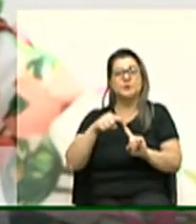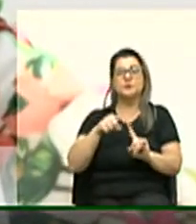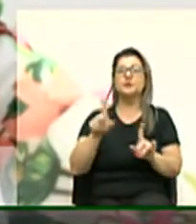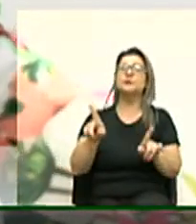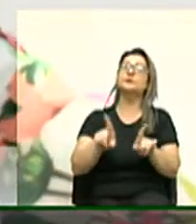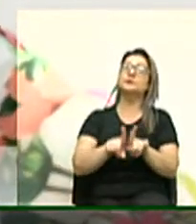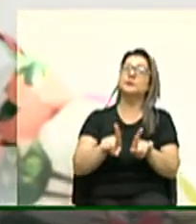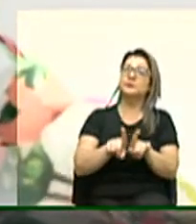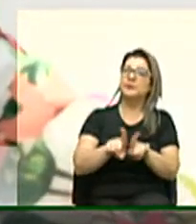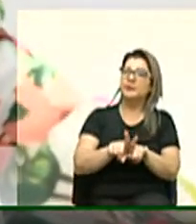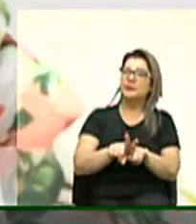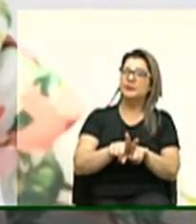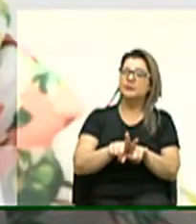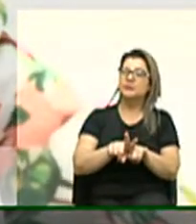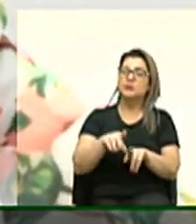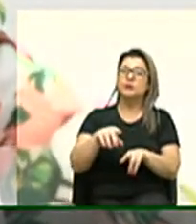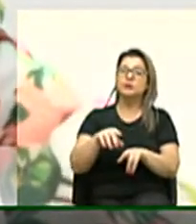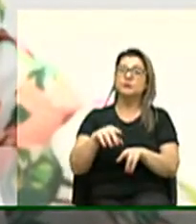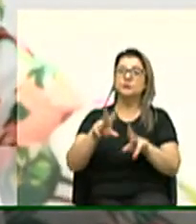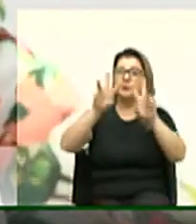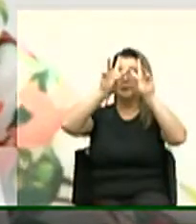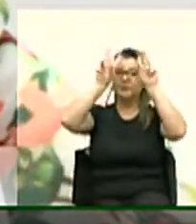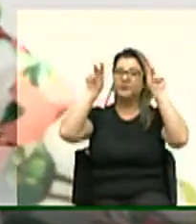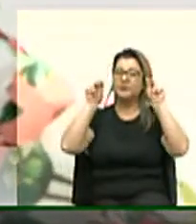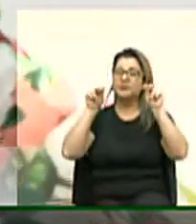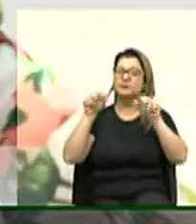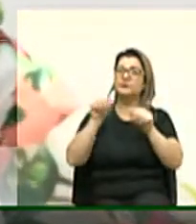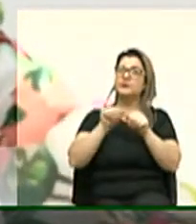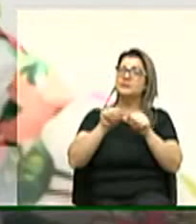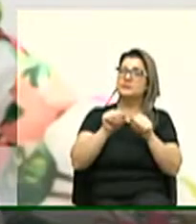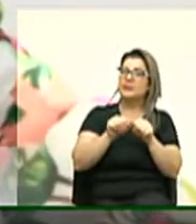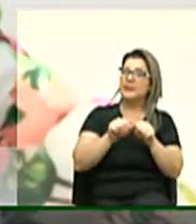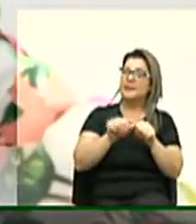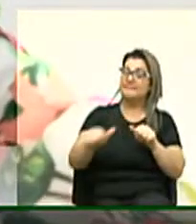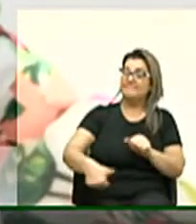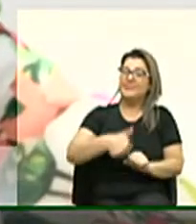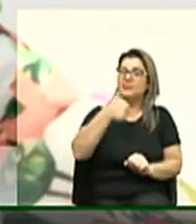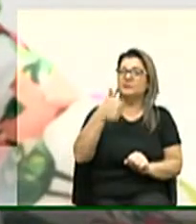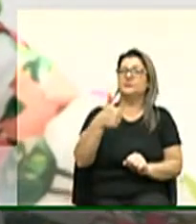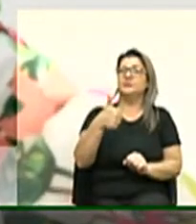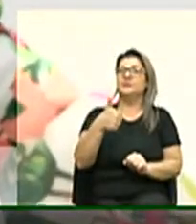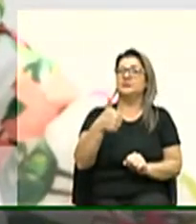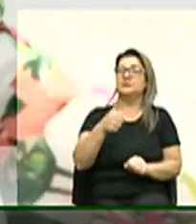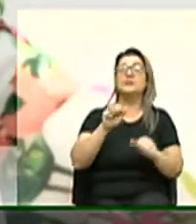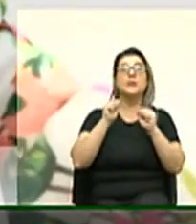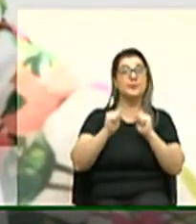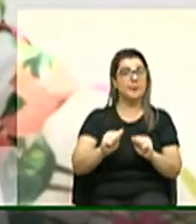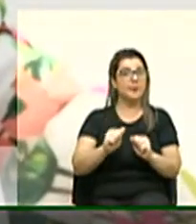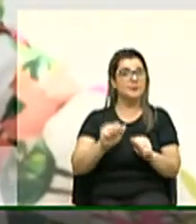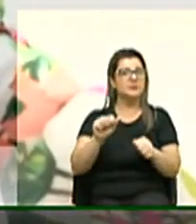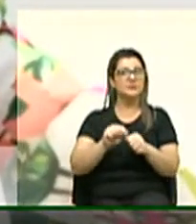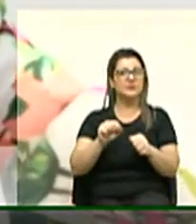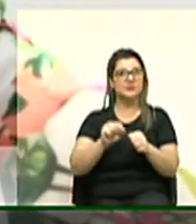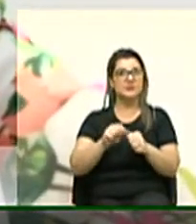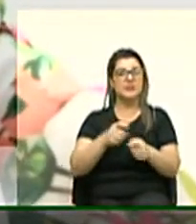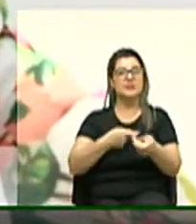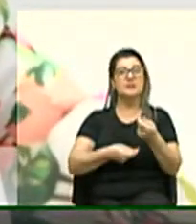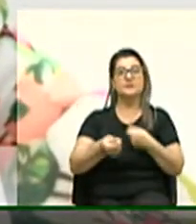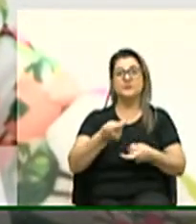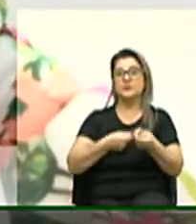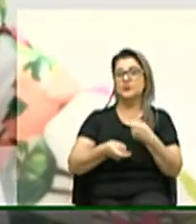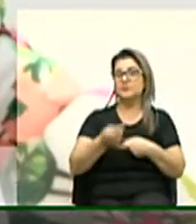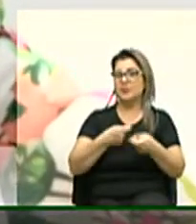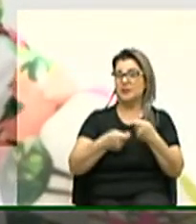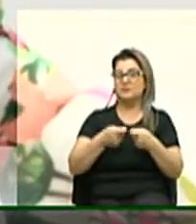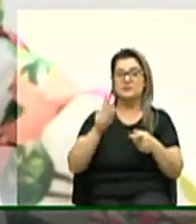prefeito faça melhorias até o seu pórtico, que ele possa realizar investimentos, porque nós sabemos que obra do